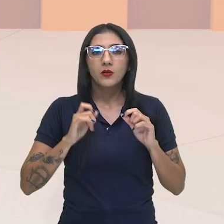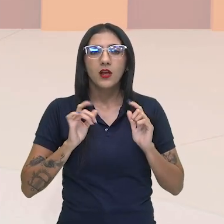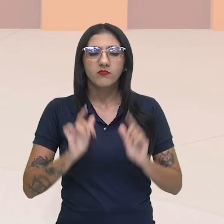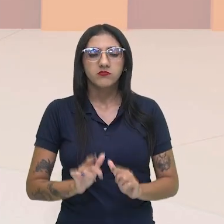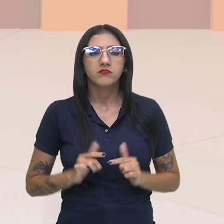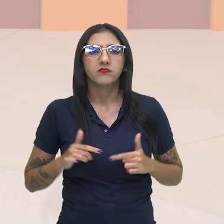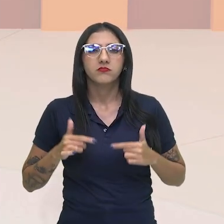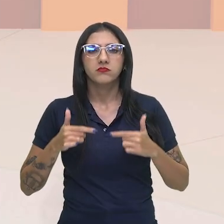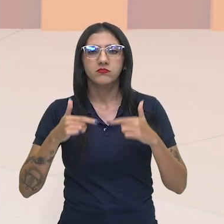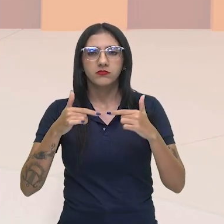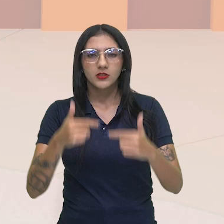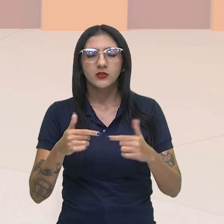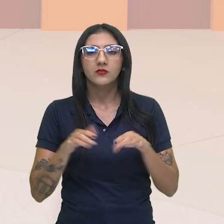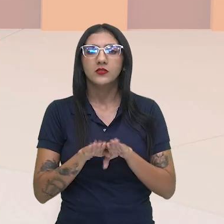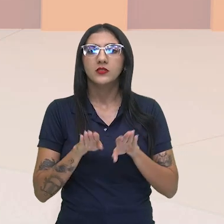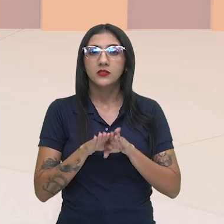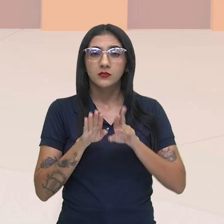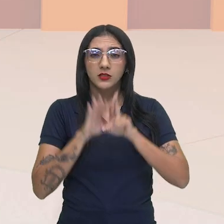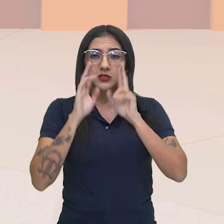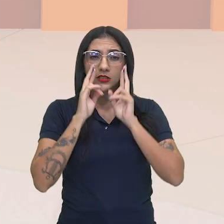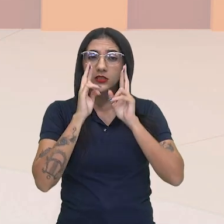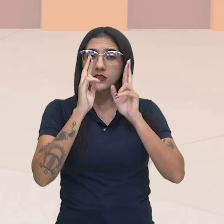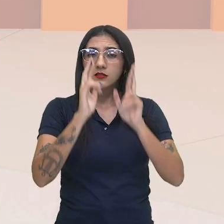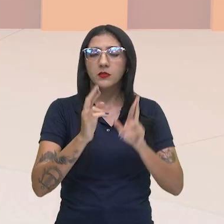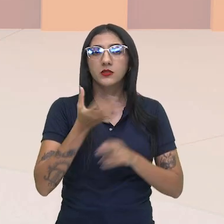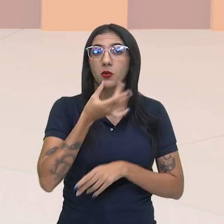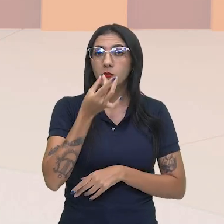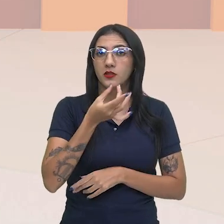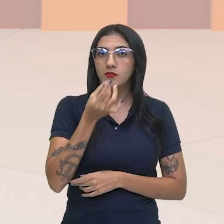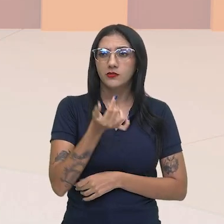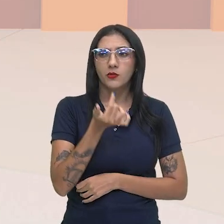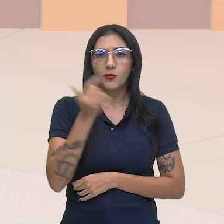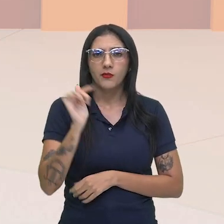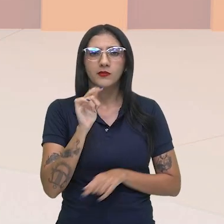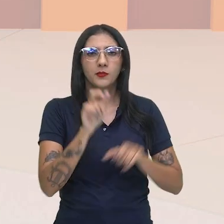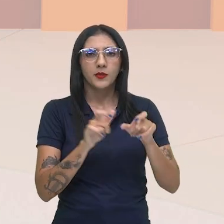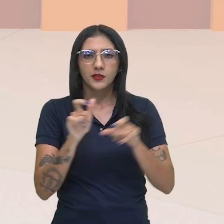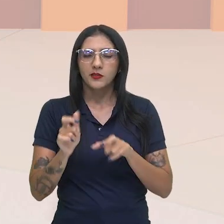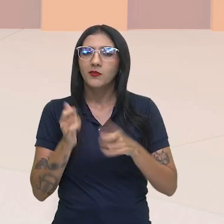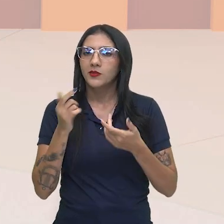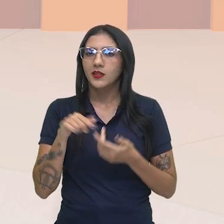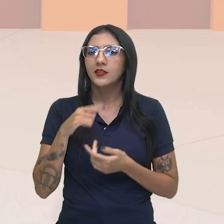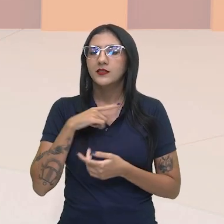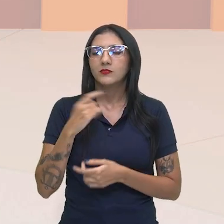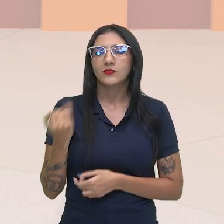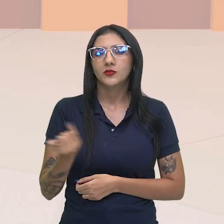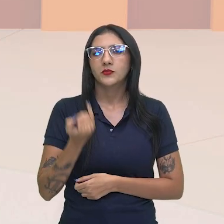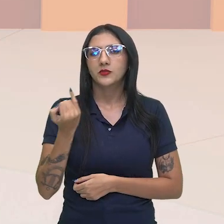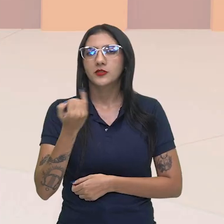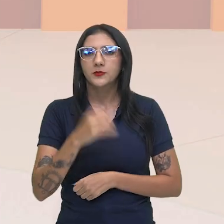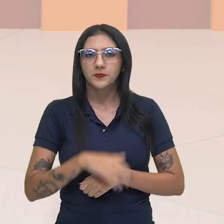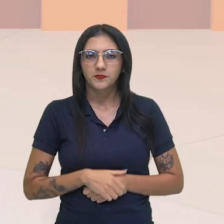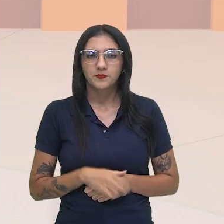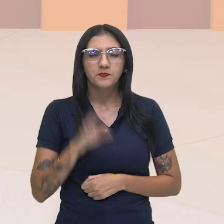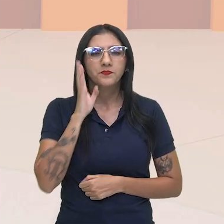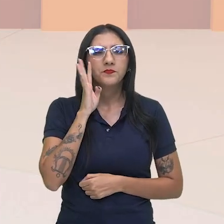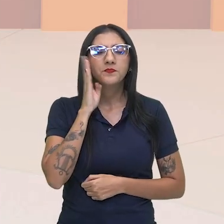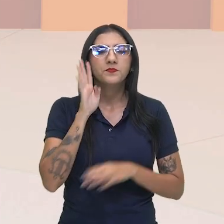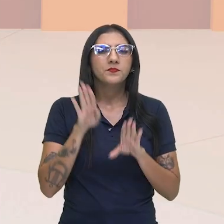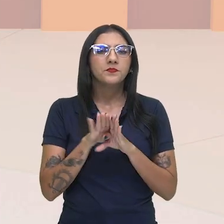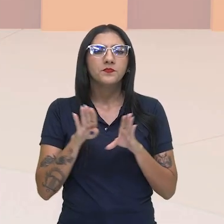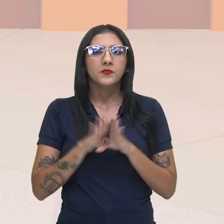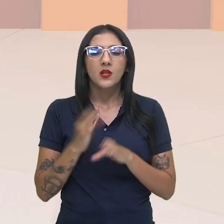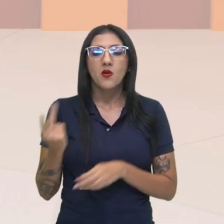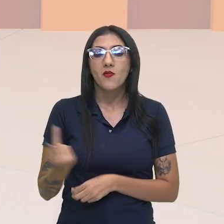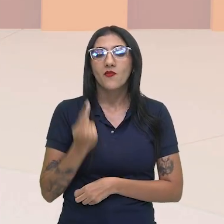a participação ativa, o respeito pelas opiniões do outro, isso é fundamental. Refletindo o quê? Os valores